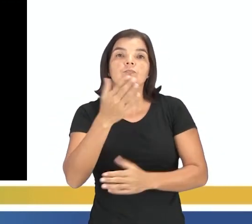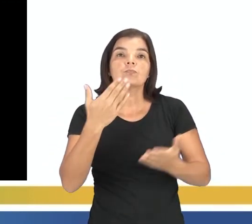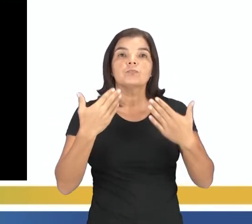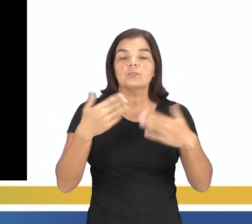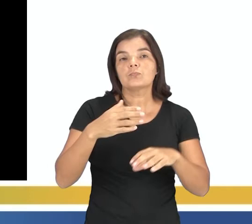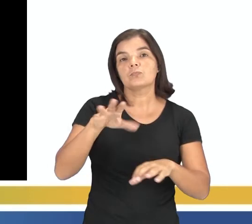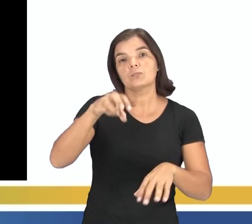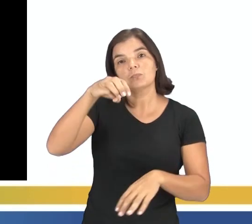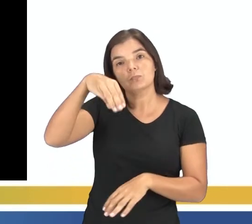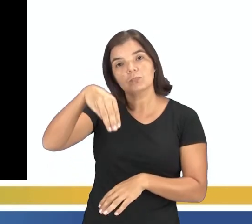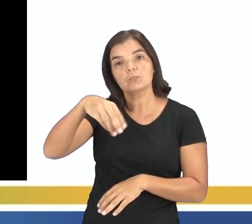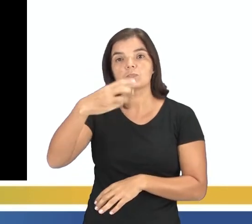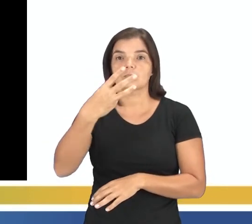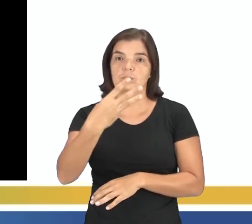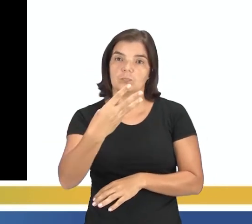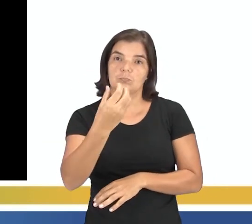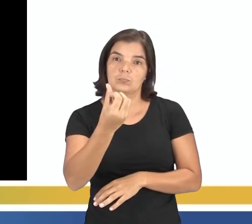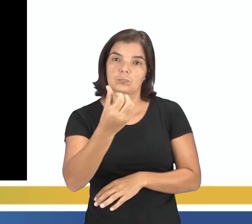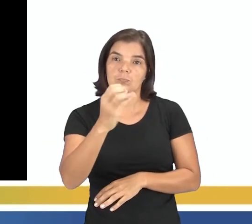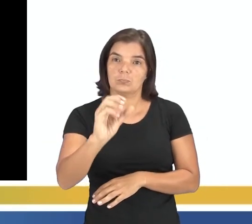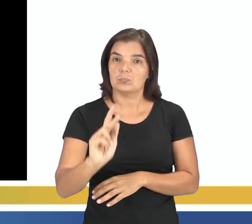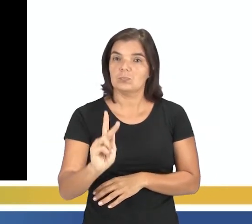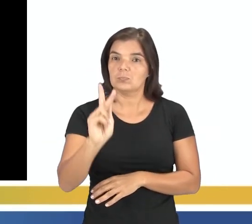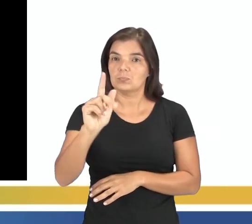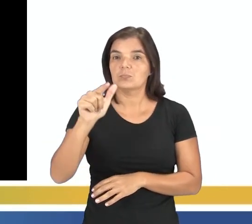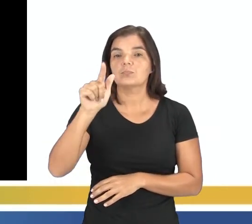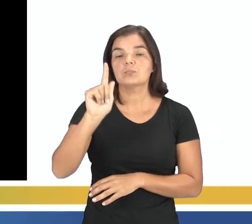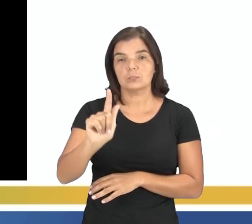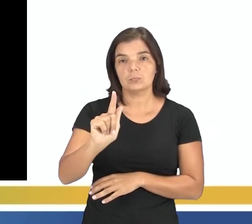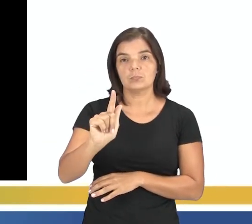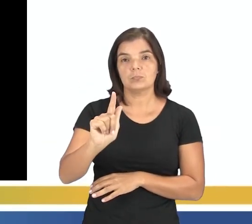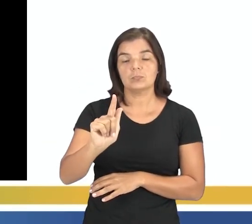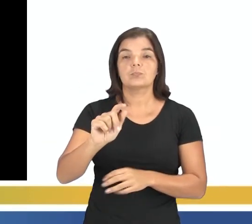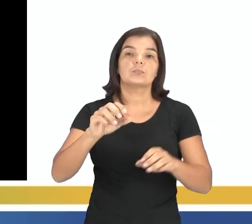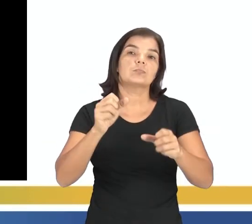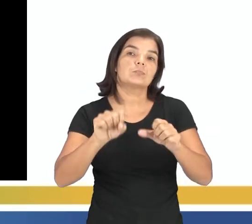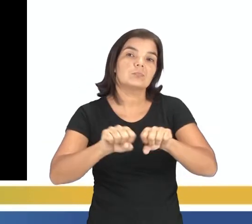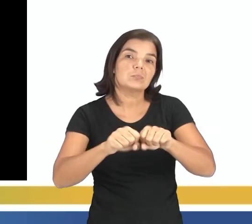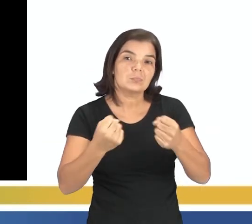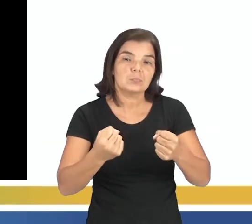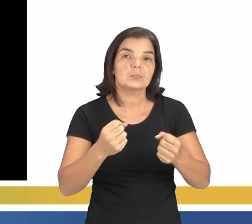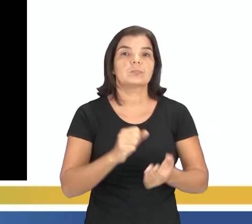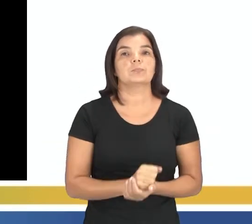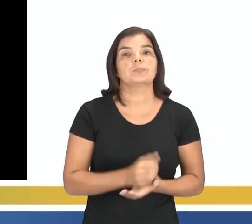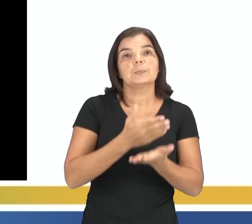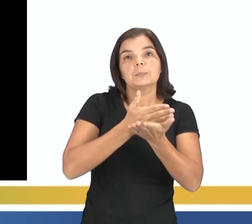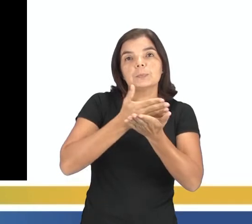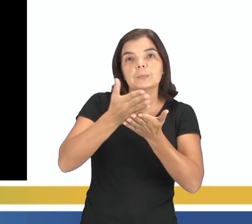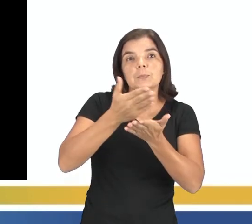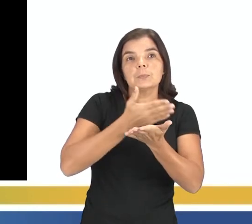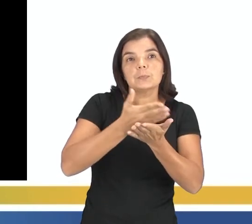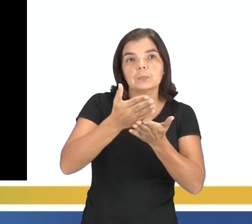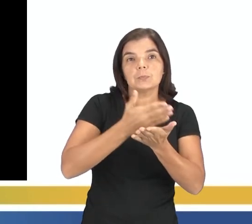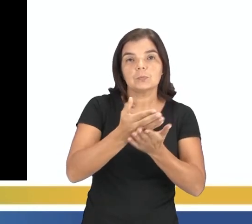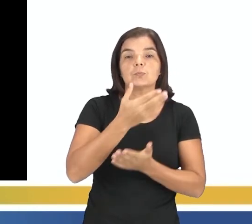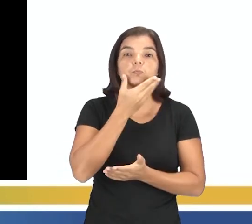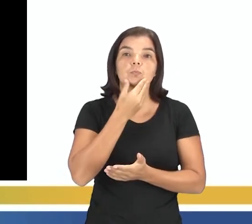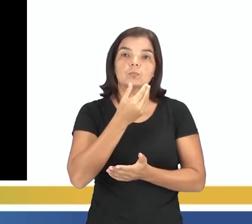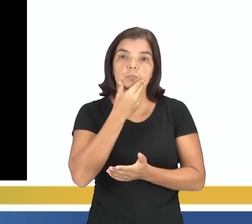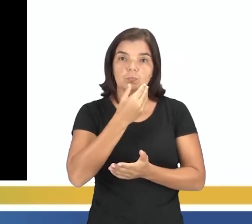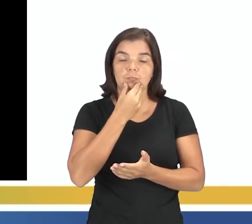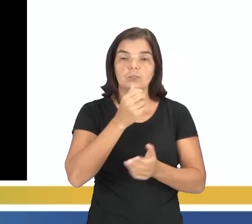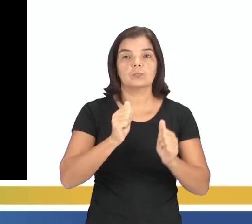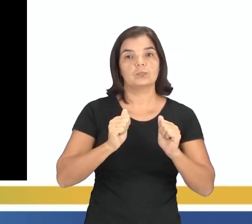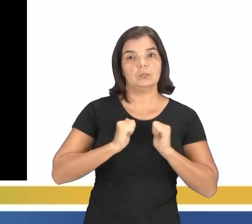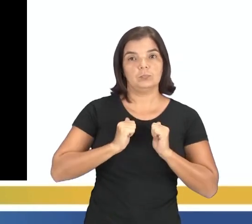de massa 360 kg, que estava danificada. Inicialmente, o astronauta e a bomba estão em